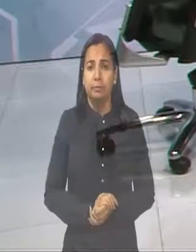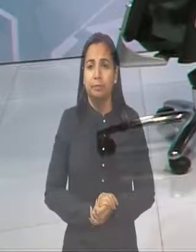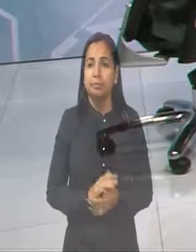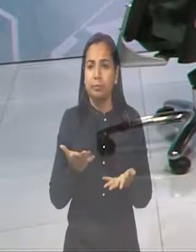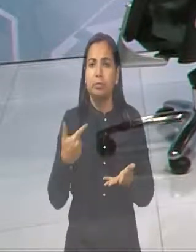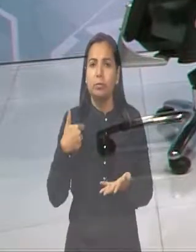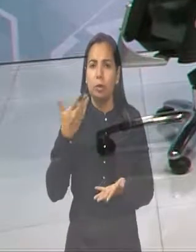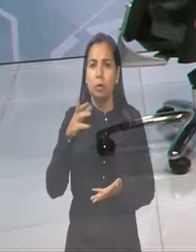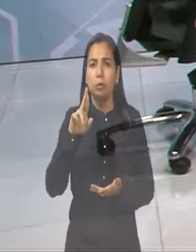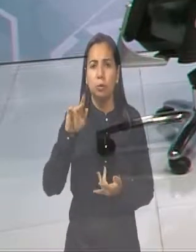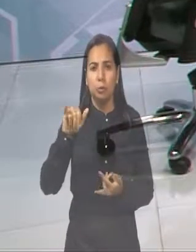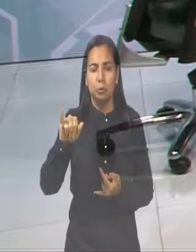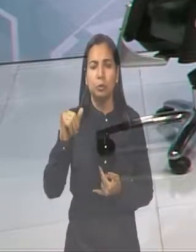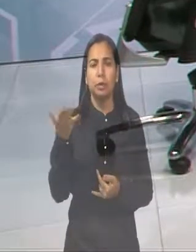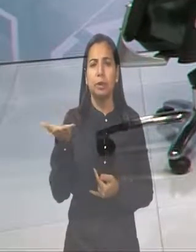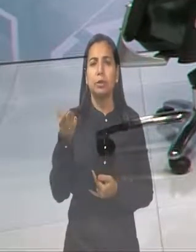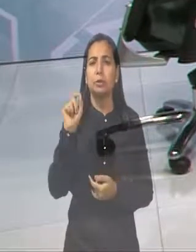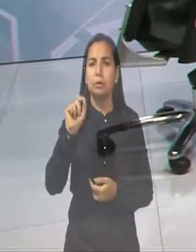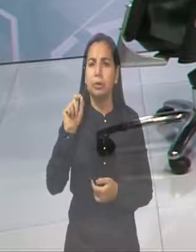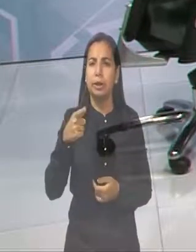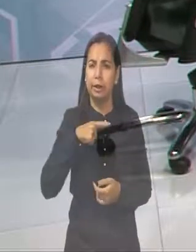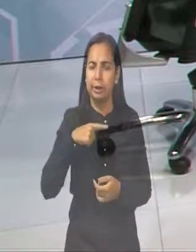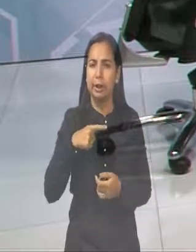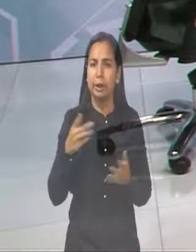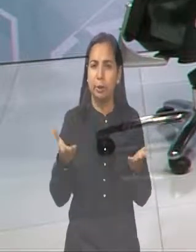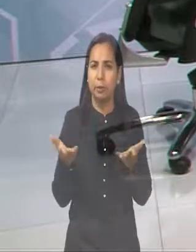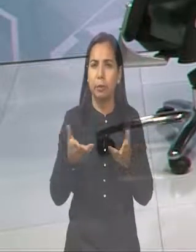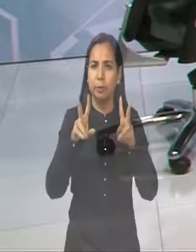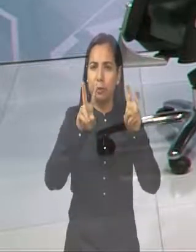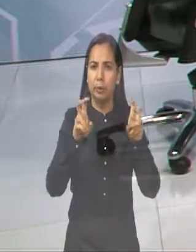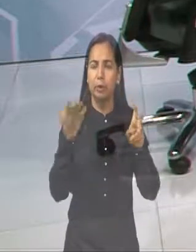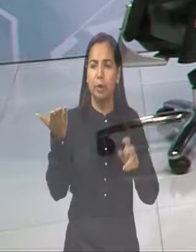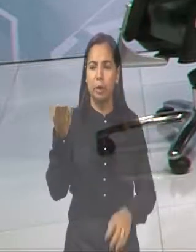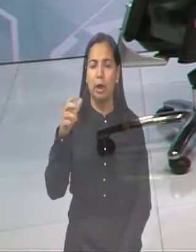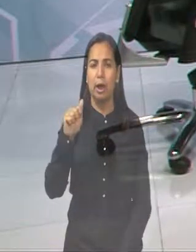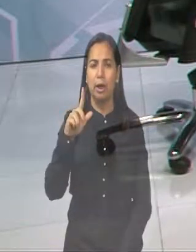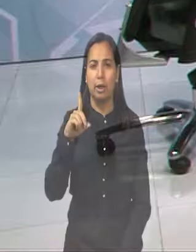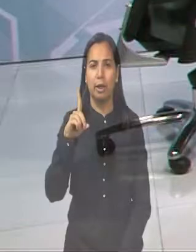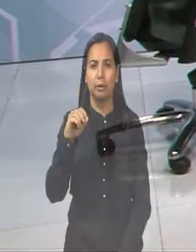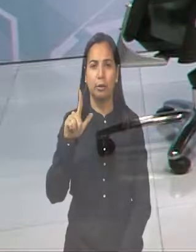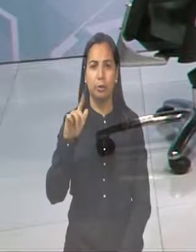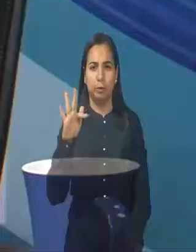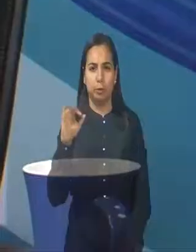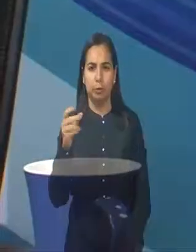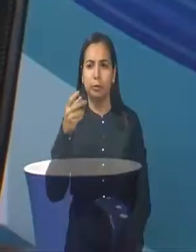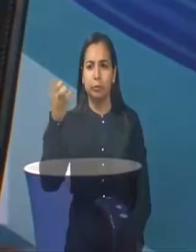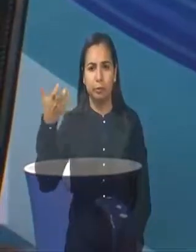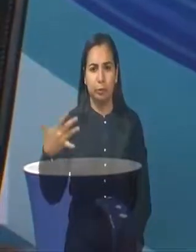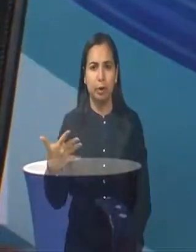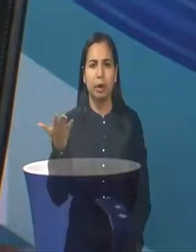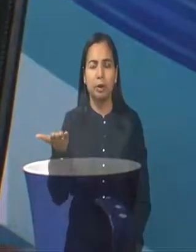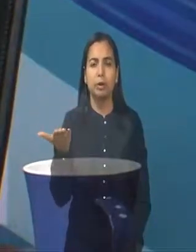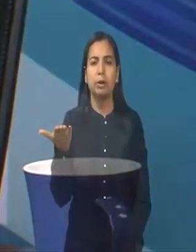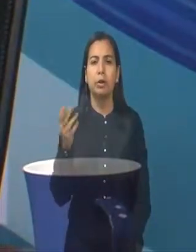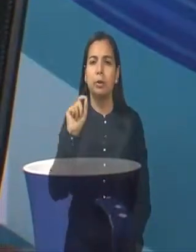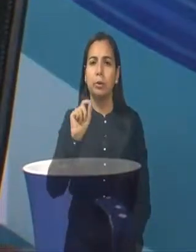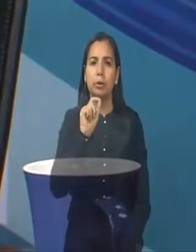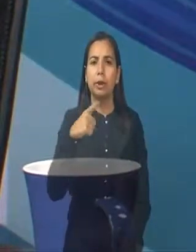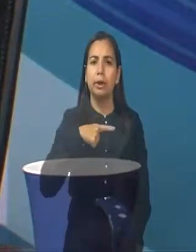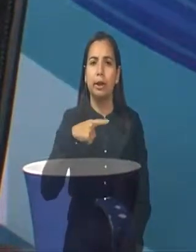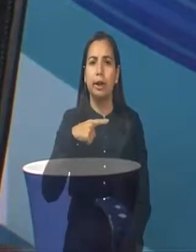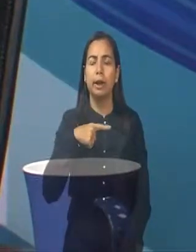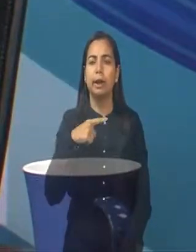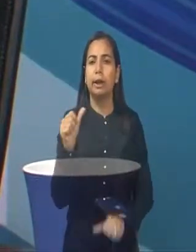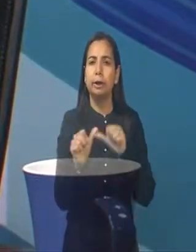discussão, nessa perspectiva agora que o Adolfo colocou, que são das